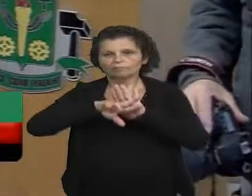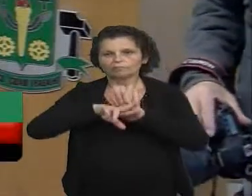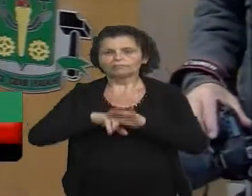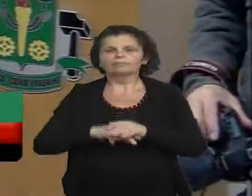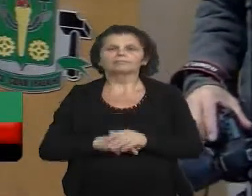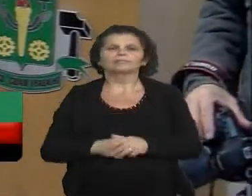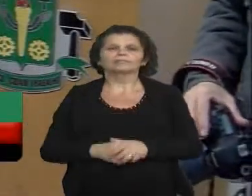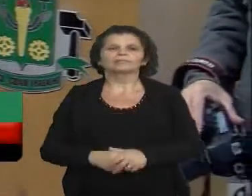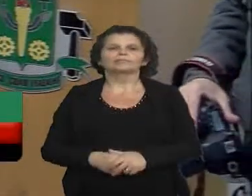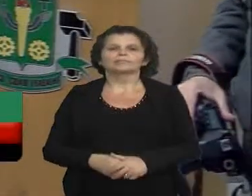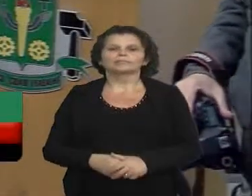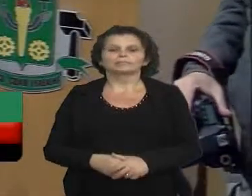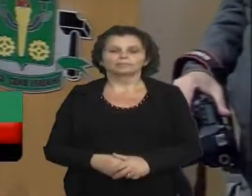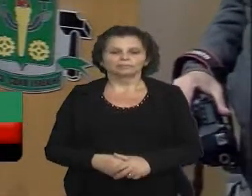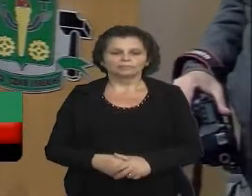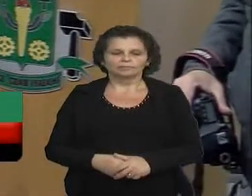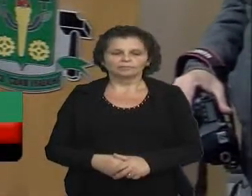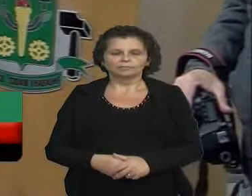pauta.